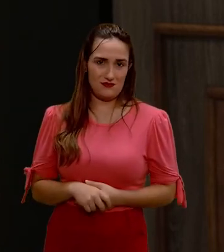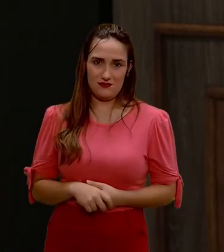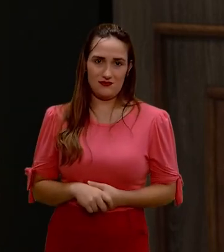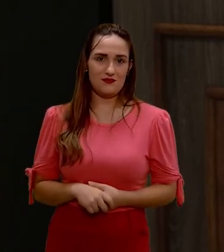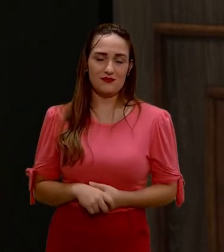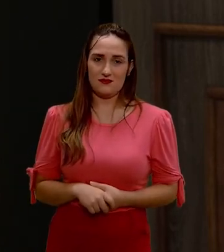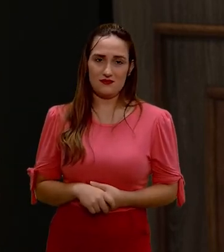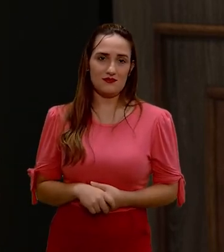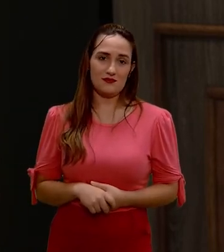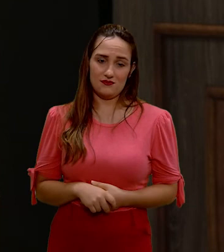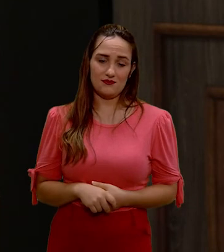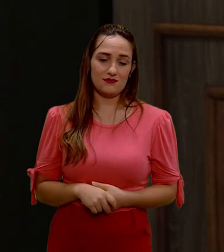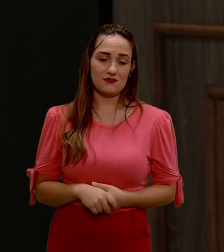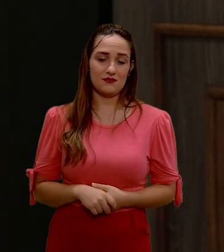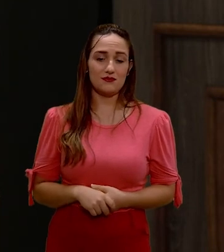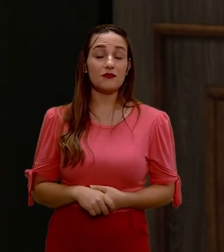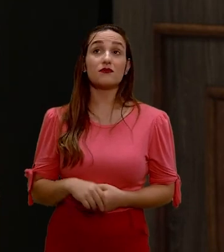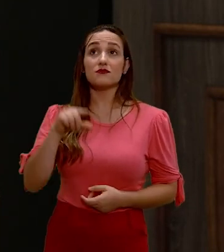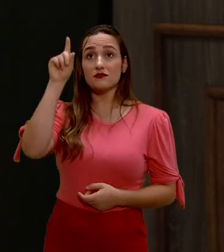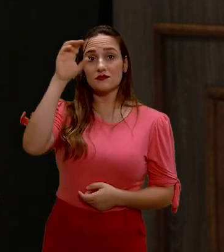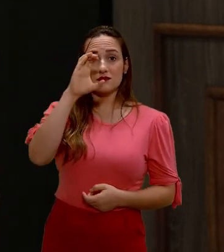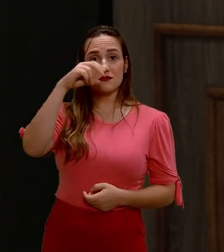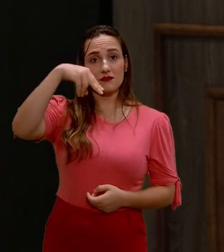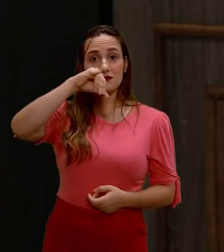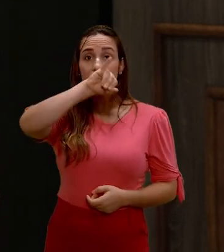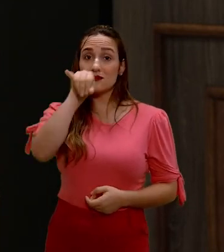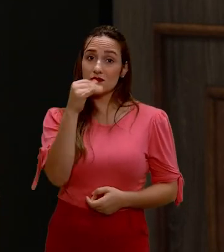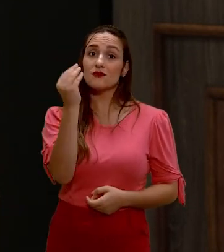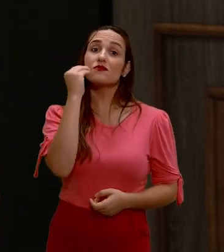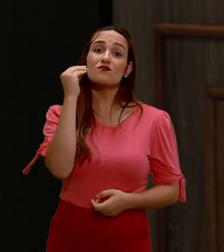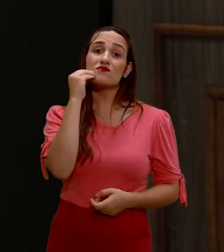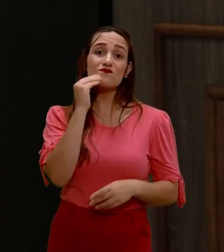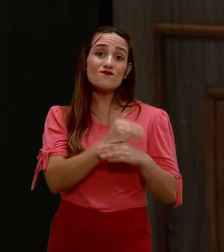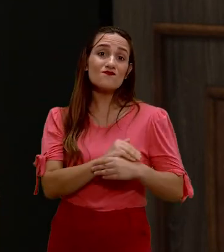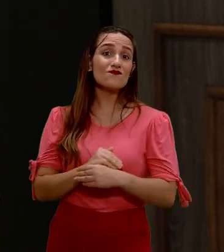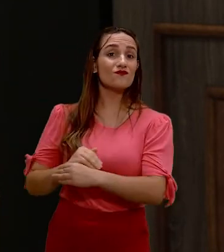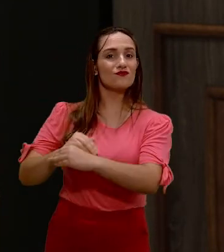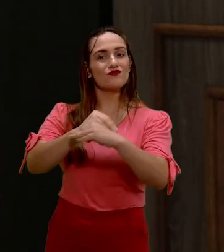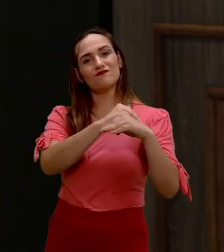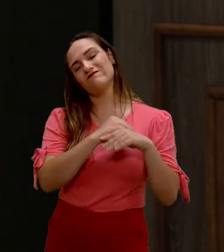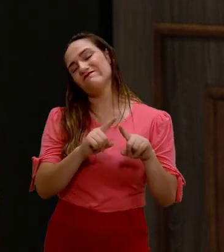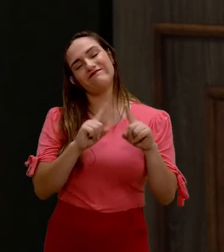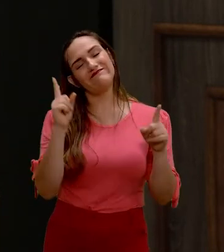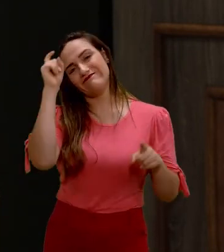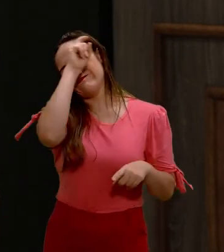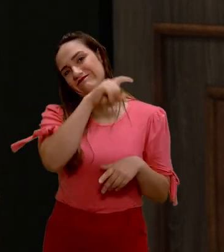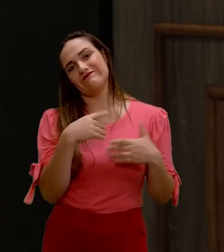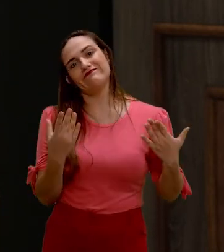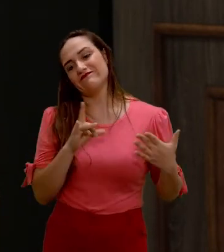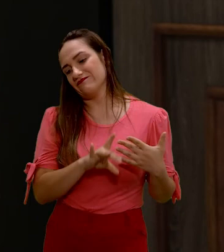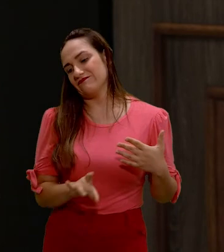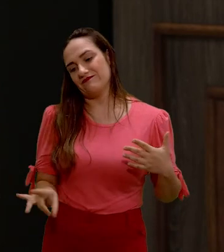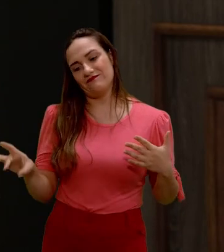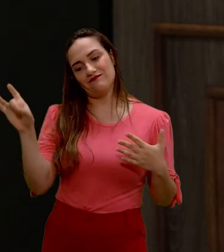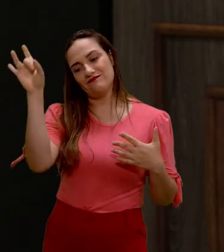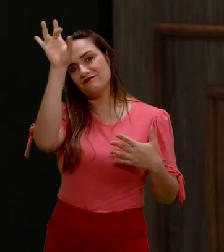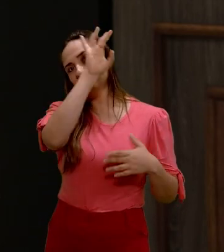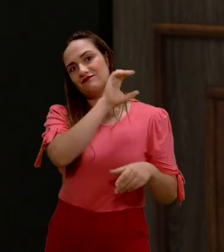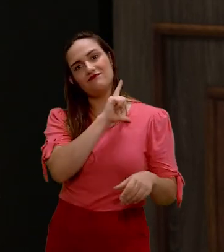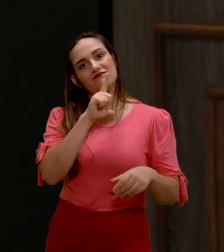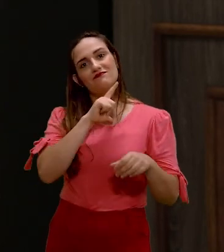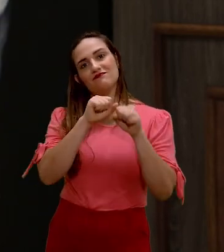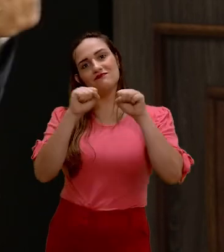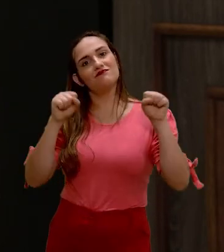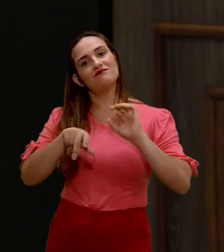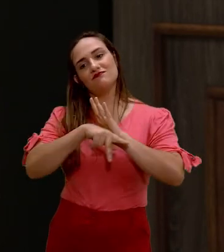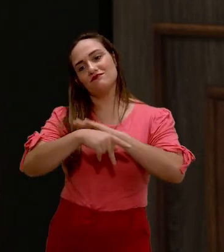sistemas. O CNJ tem buscado unificar esses procedimentos, mas o fato é que cada